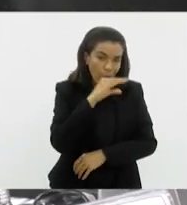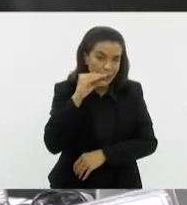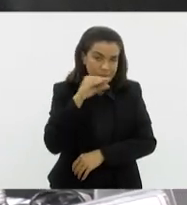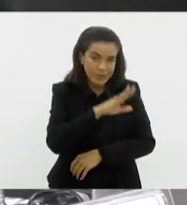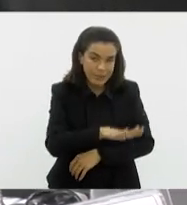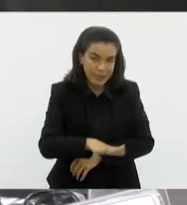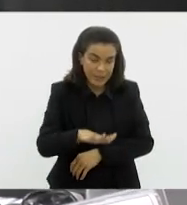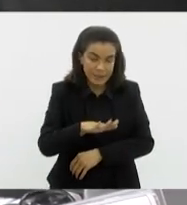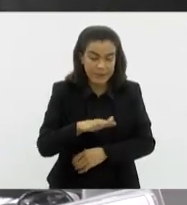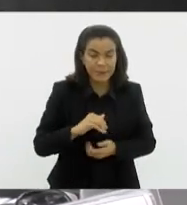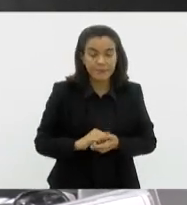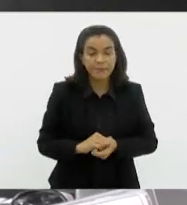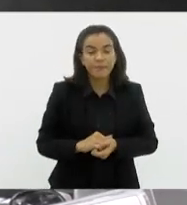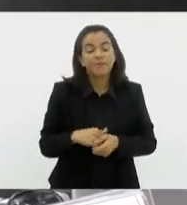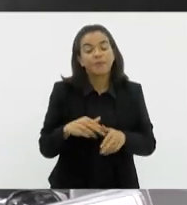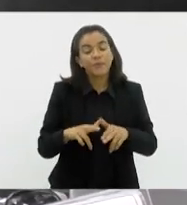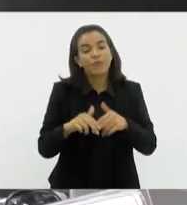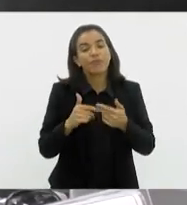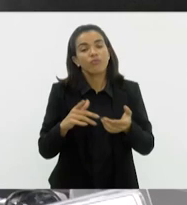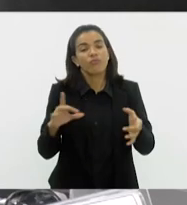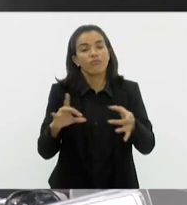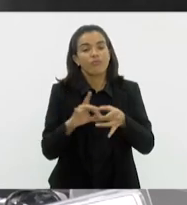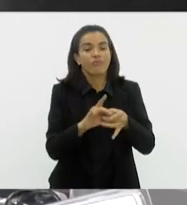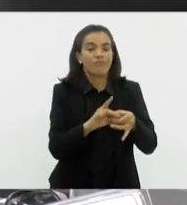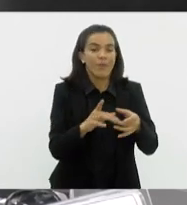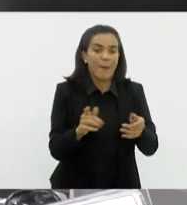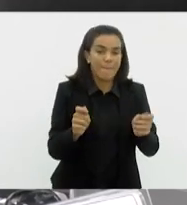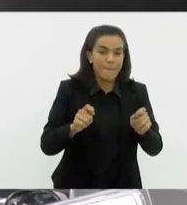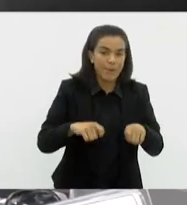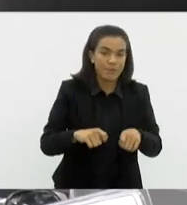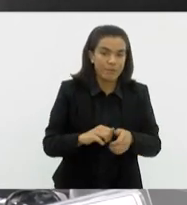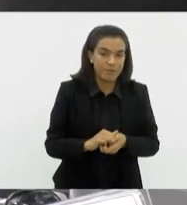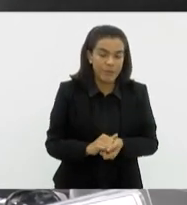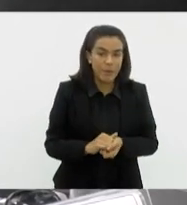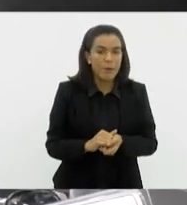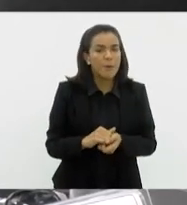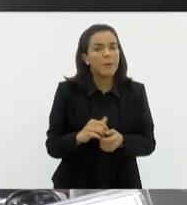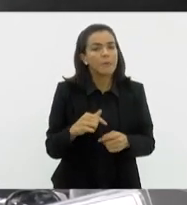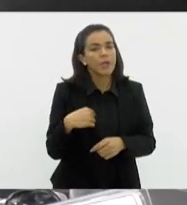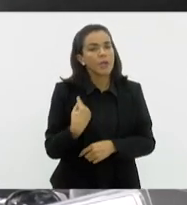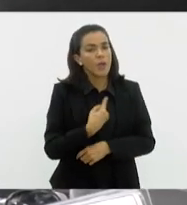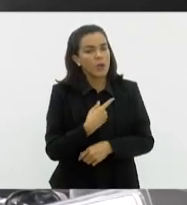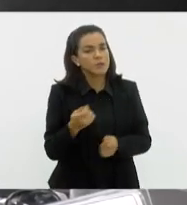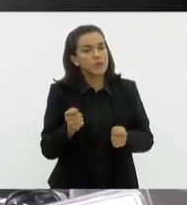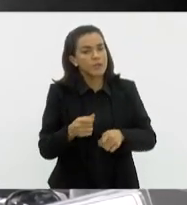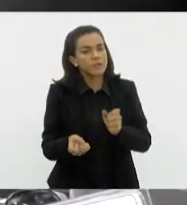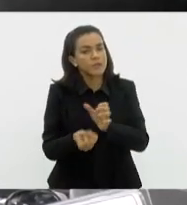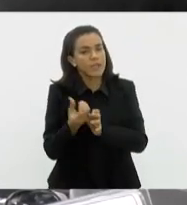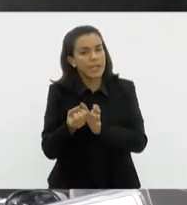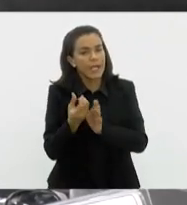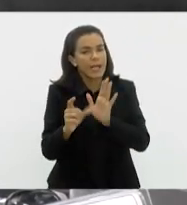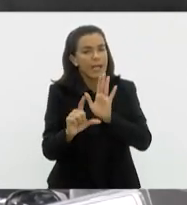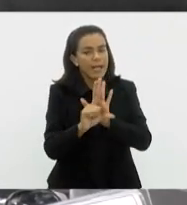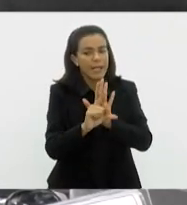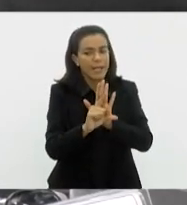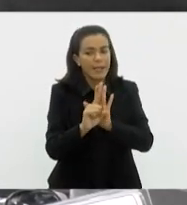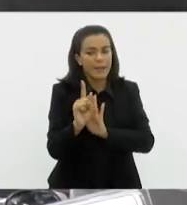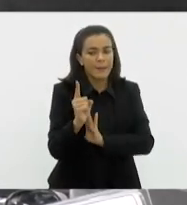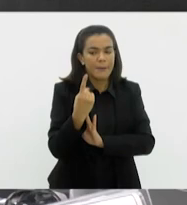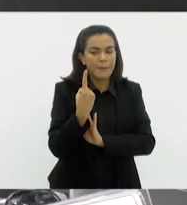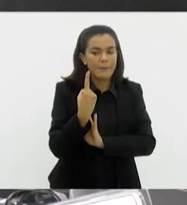Justamente foi nesse sentido que vem a possibilidade, porque nos é permitido legislar, em